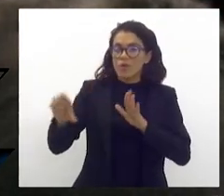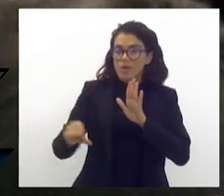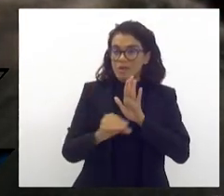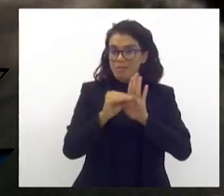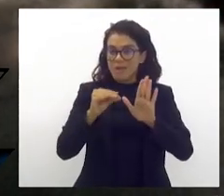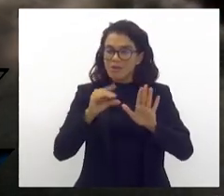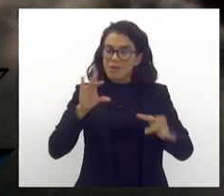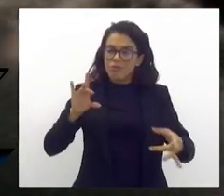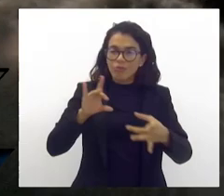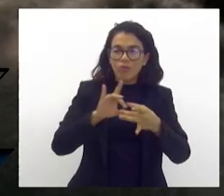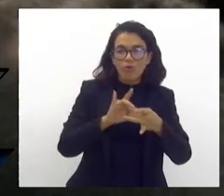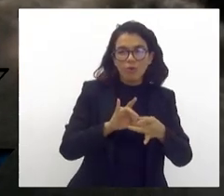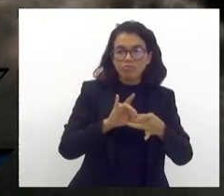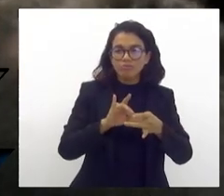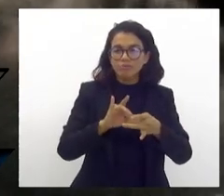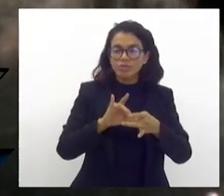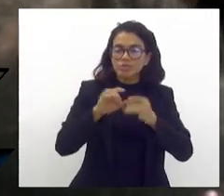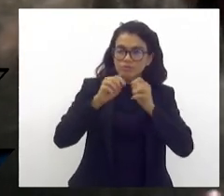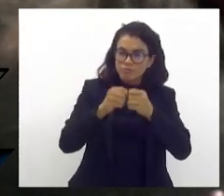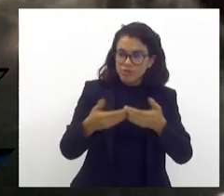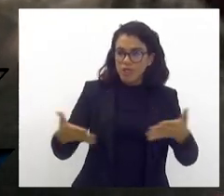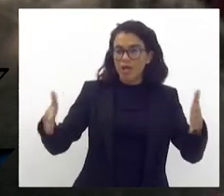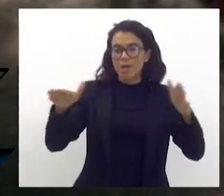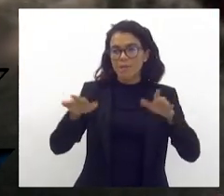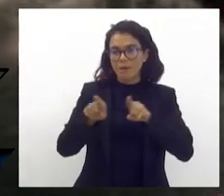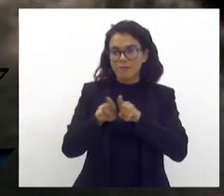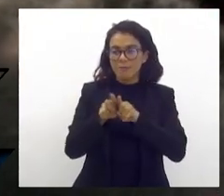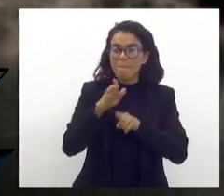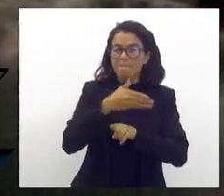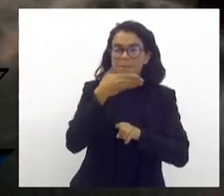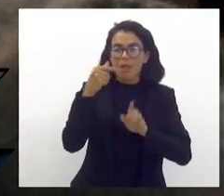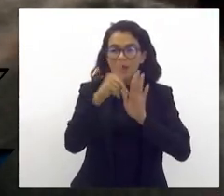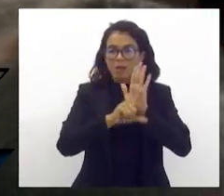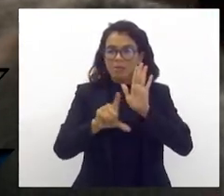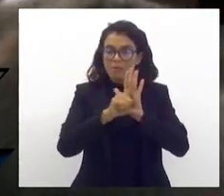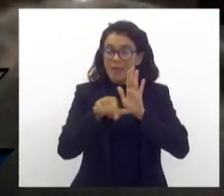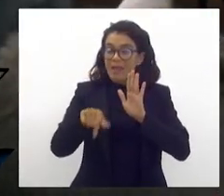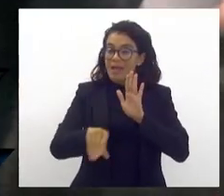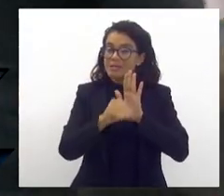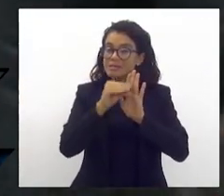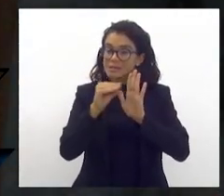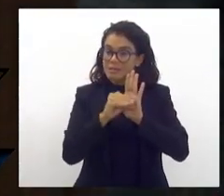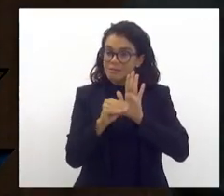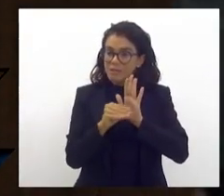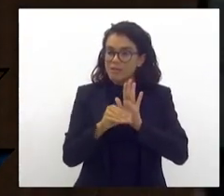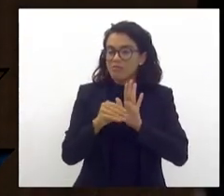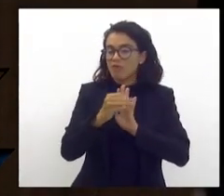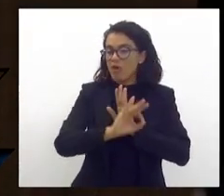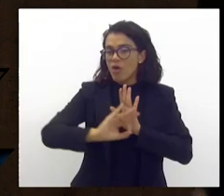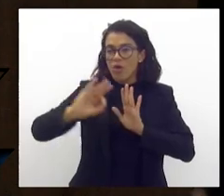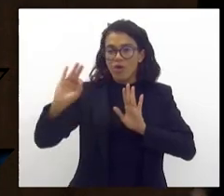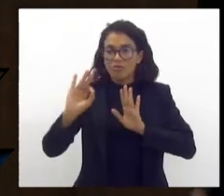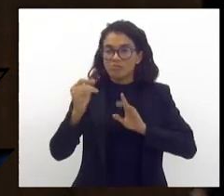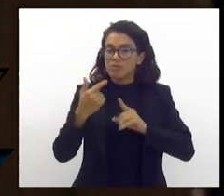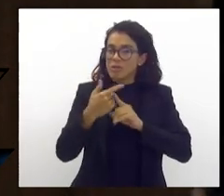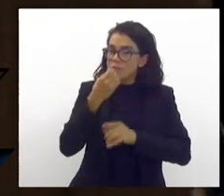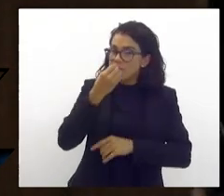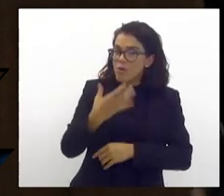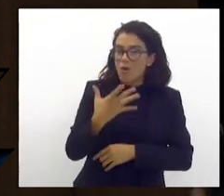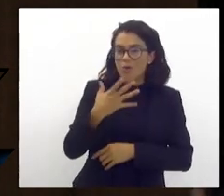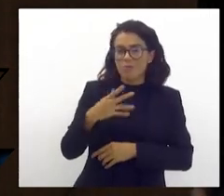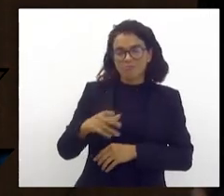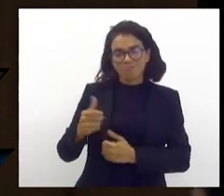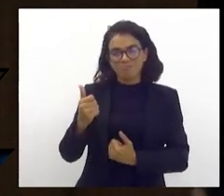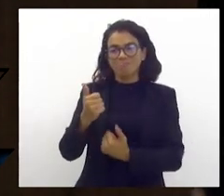no sentido de ampliar e melhorar o projeto, e essas emendas foram bastante salutar, mas que bom que contamos